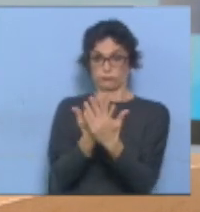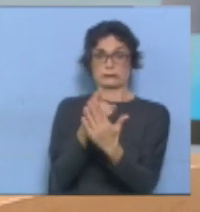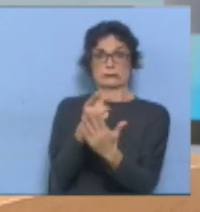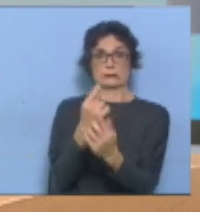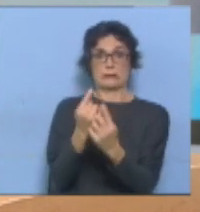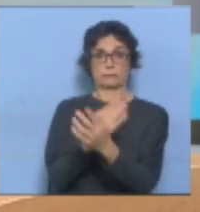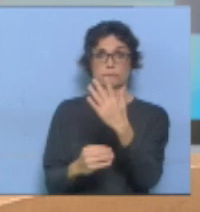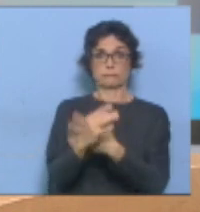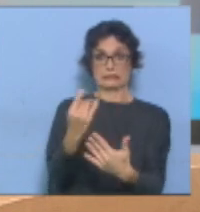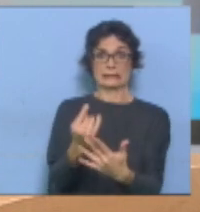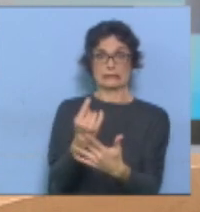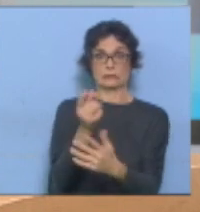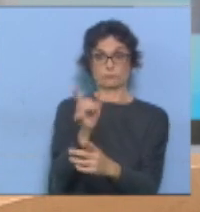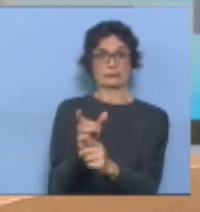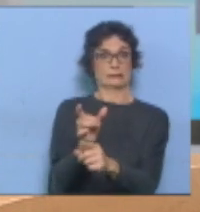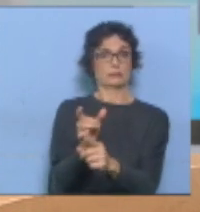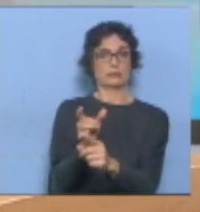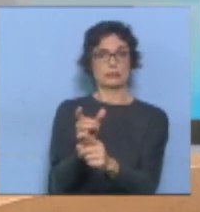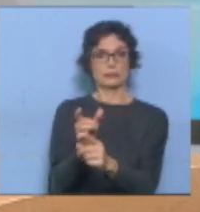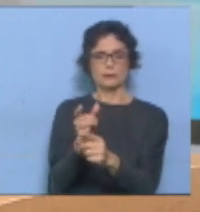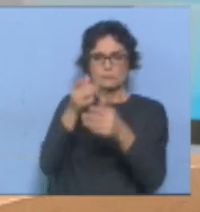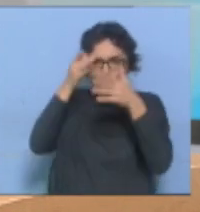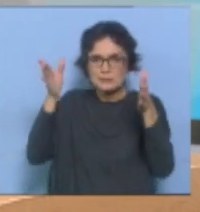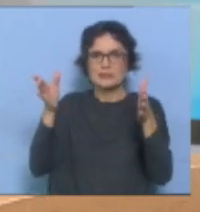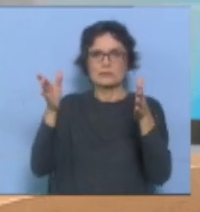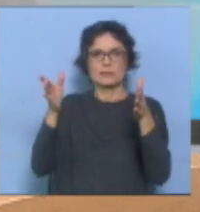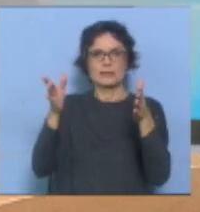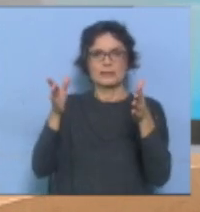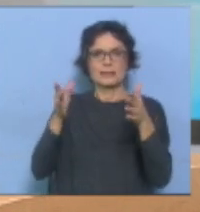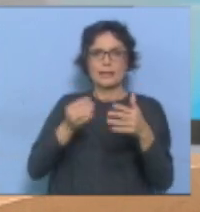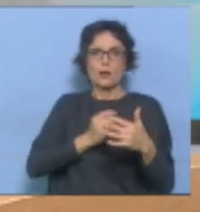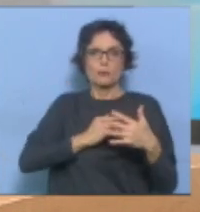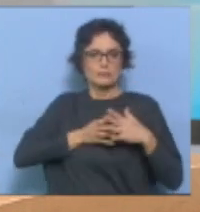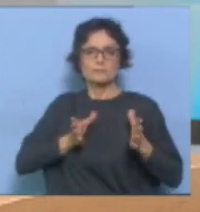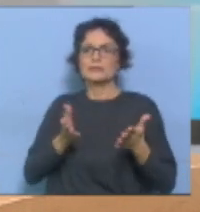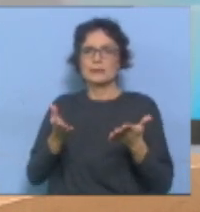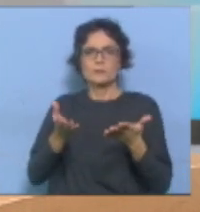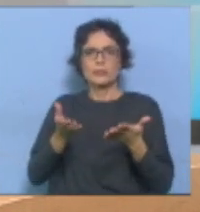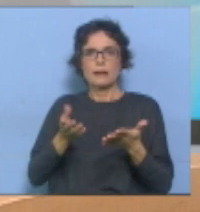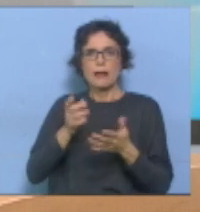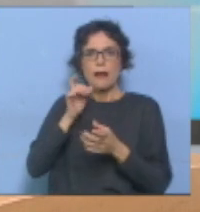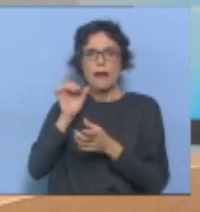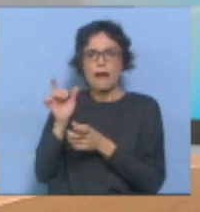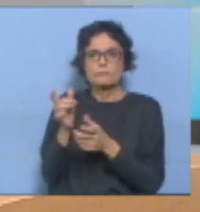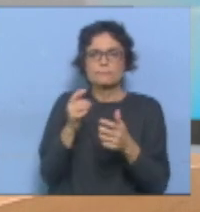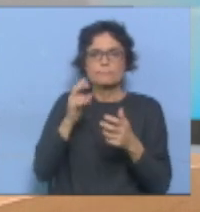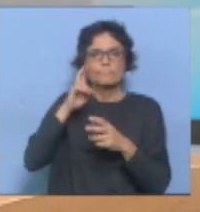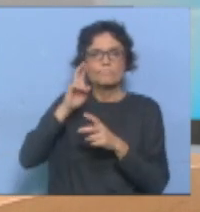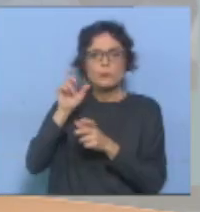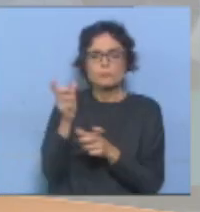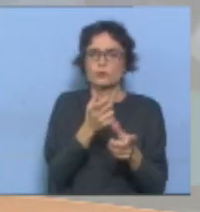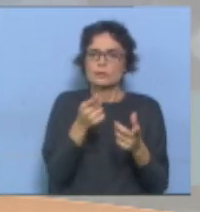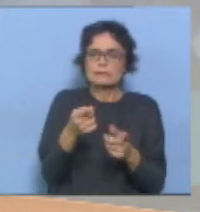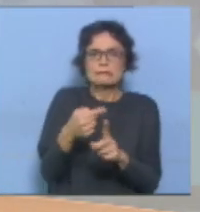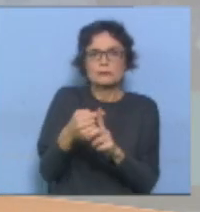nossa cabeça e procurar encontrar o bom que há à nossa frente dentro da pessoa. E aí a